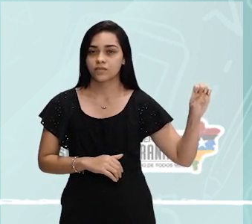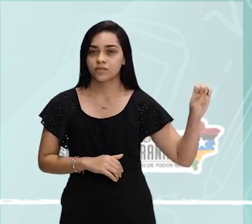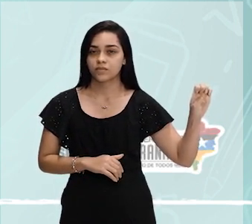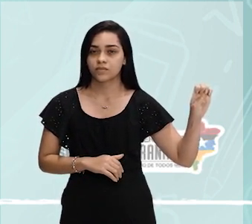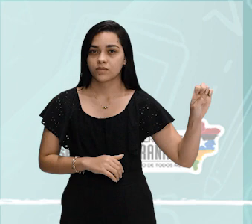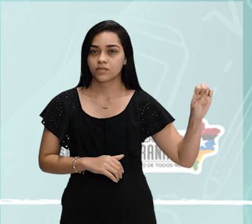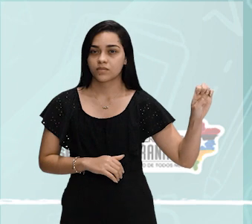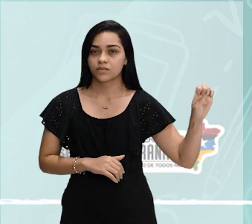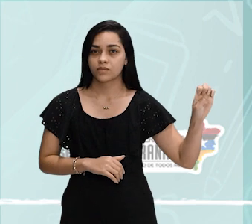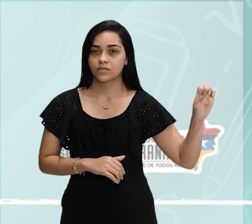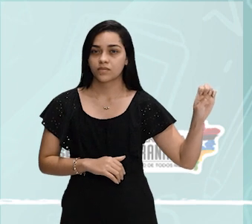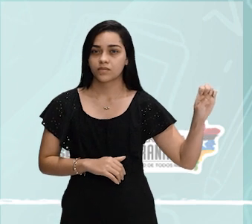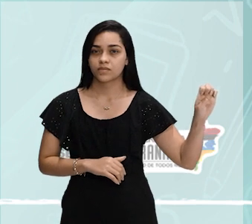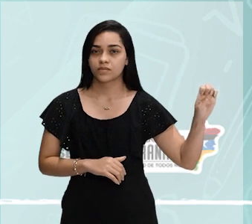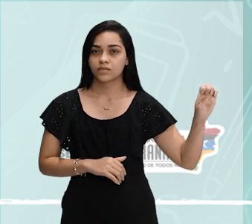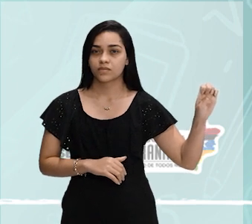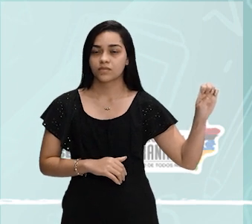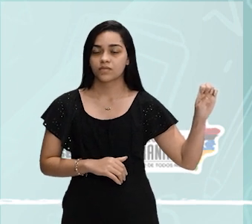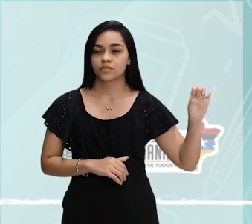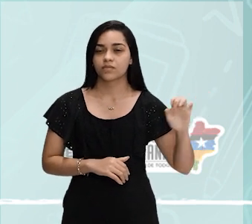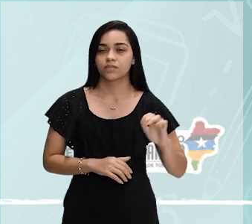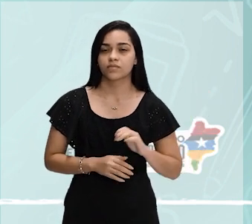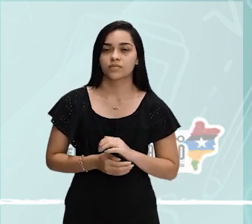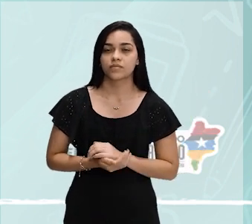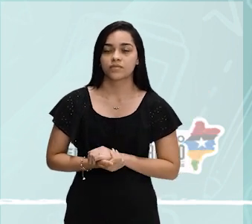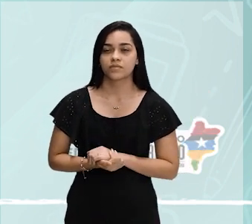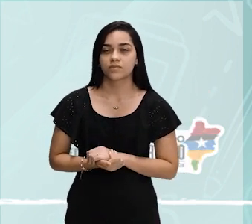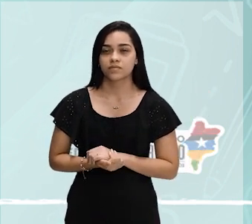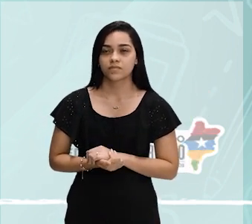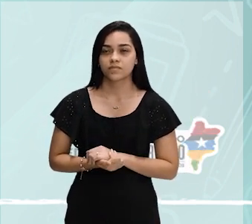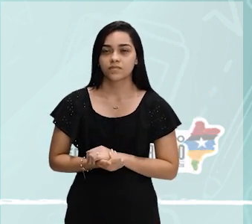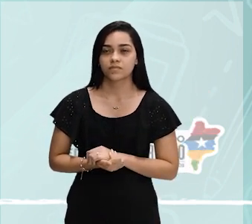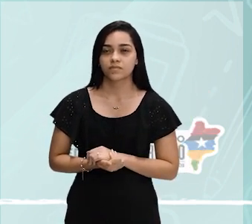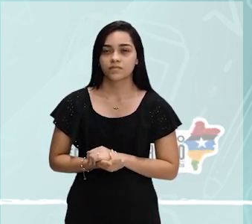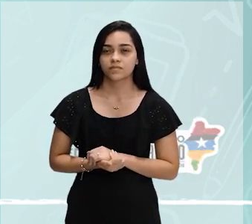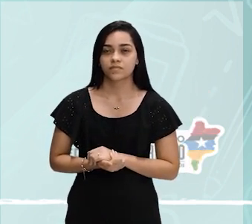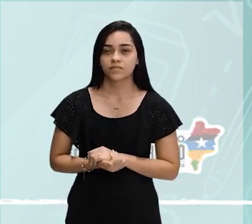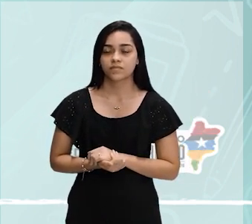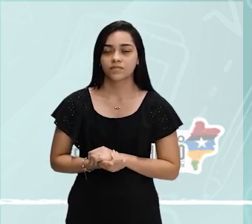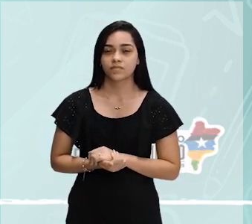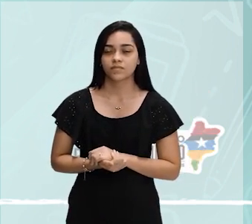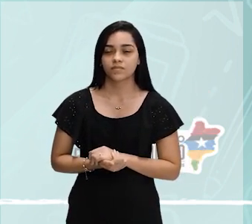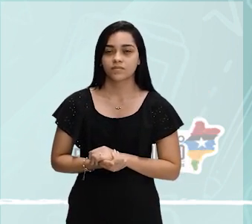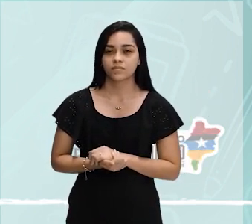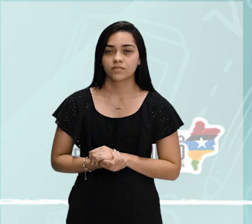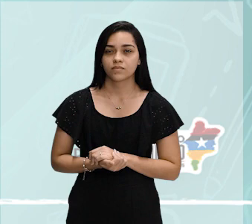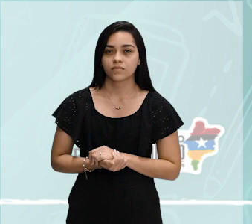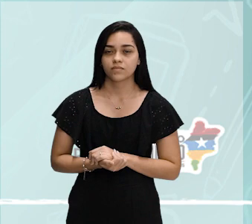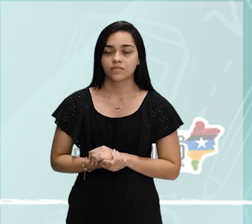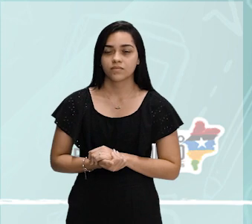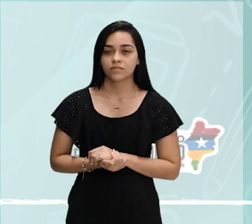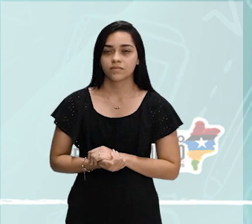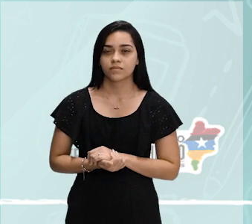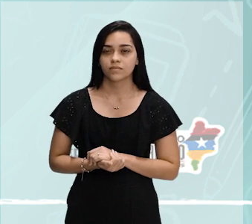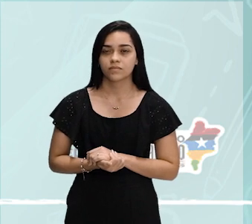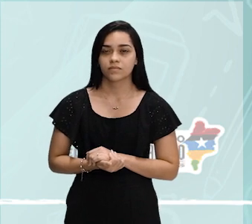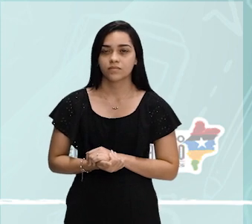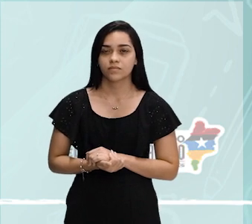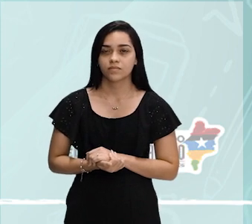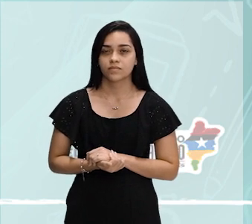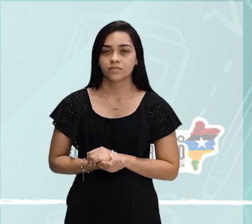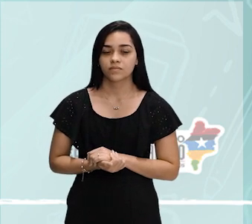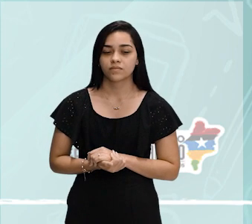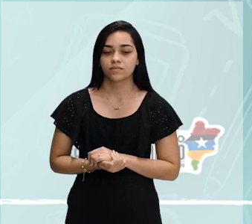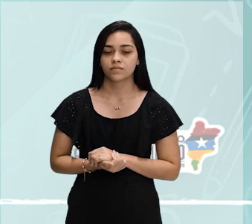ver o mundo ficcional romântico. Eu estou lendo demais, né? Não há defesa intransigente do casamento e da